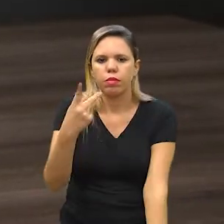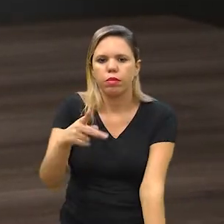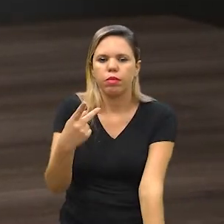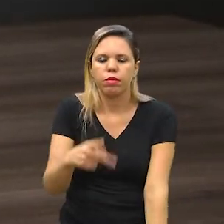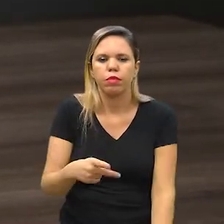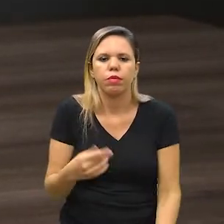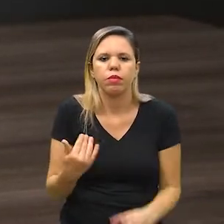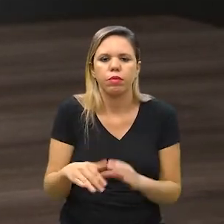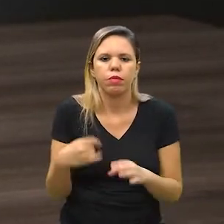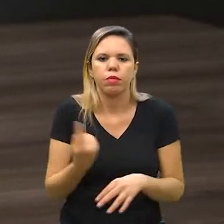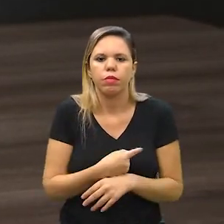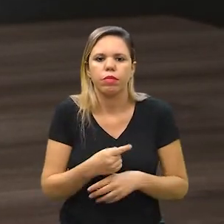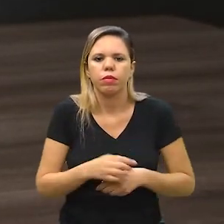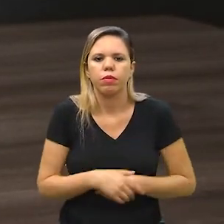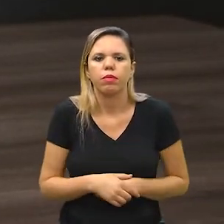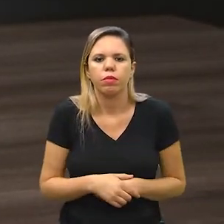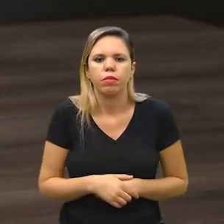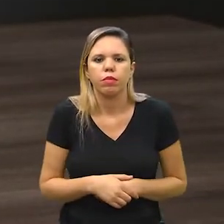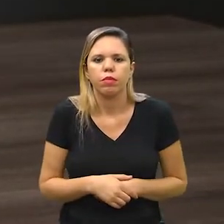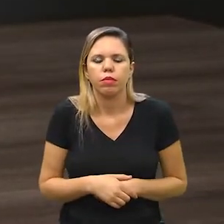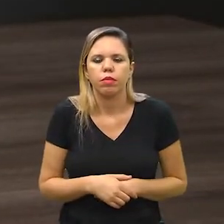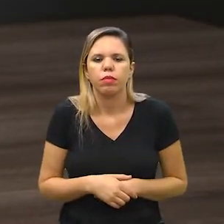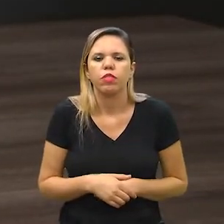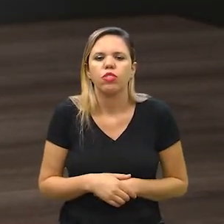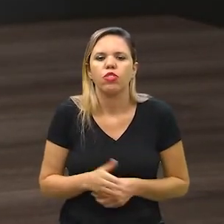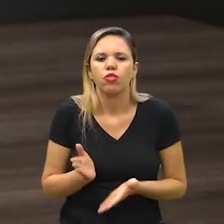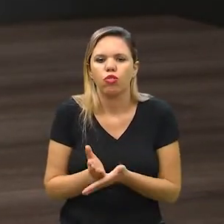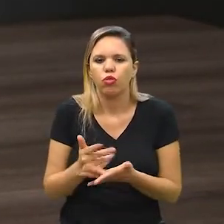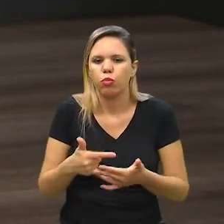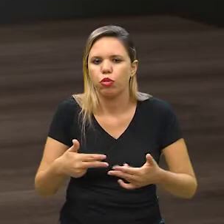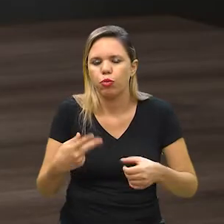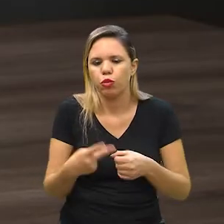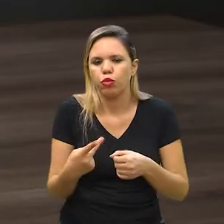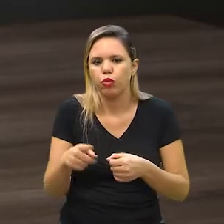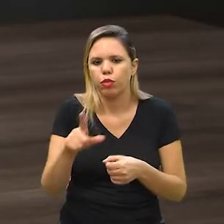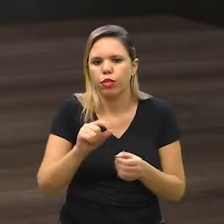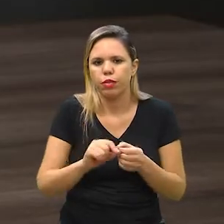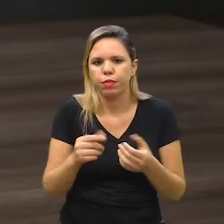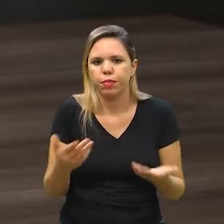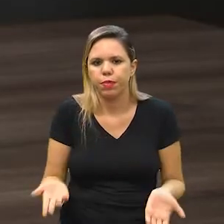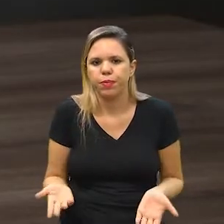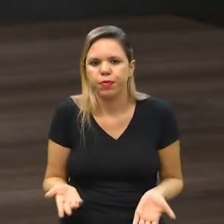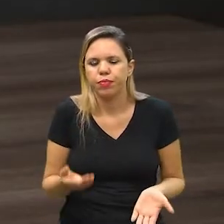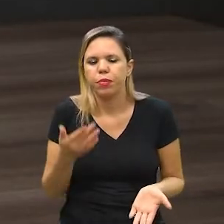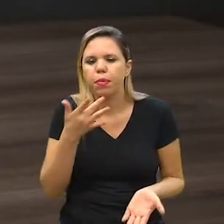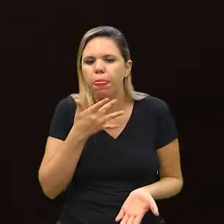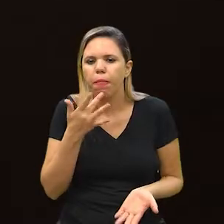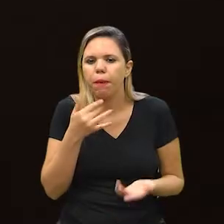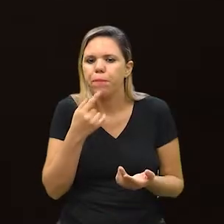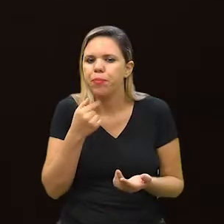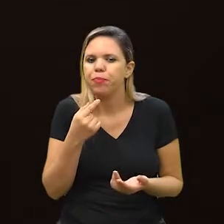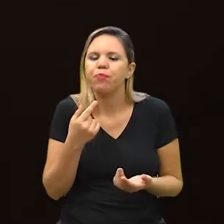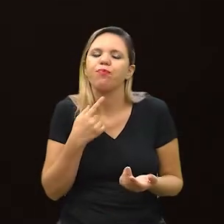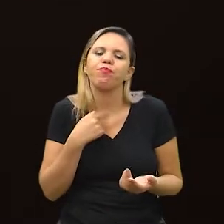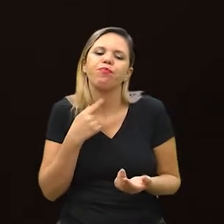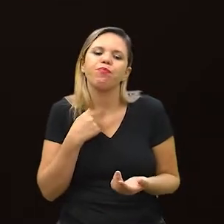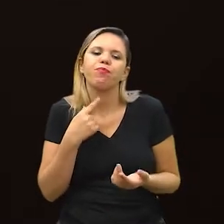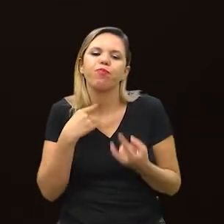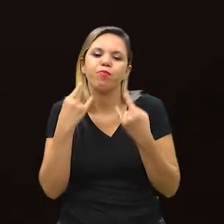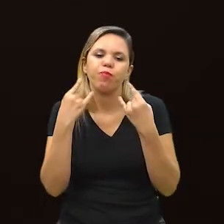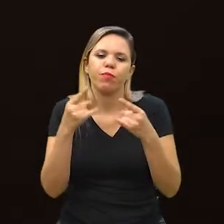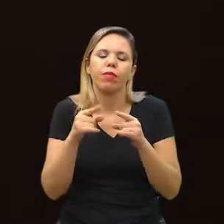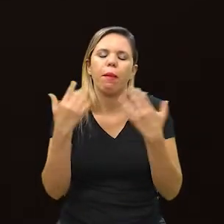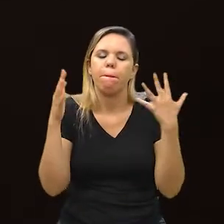vocês enviaram para nós dos seus cheesecakes e outros produtos que vocês fazem aí. Deu água na boca. Parabéns